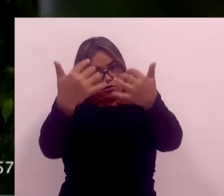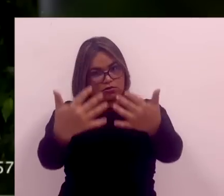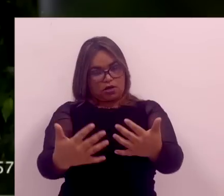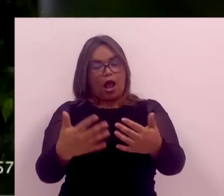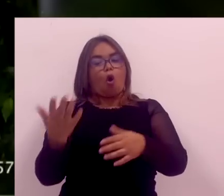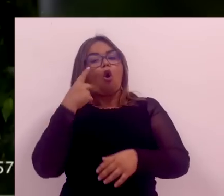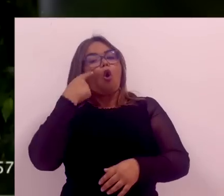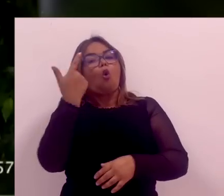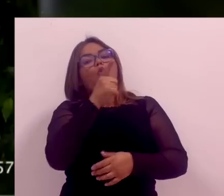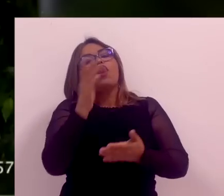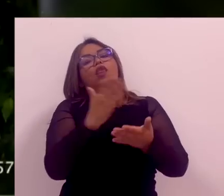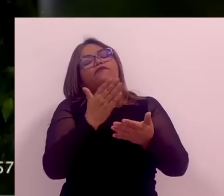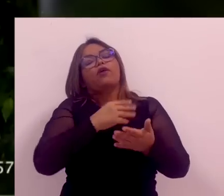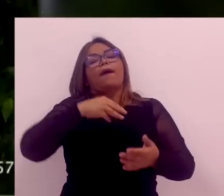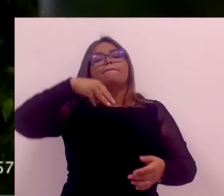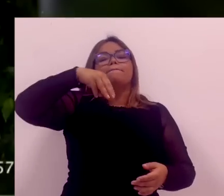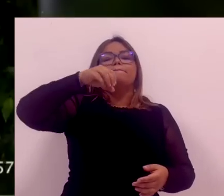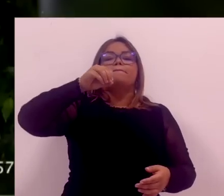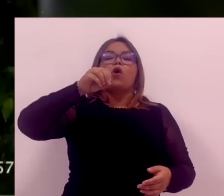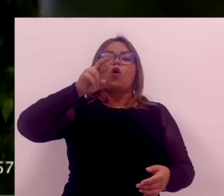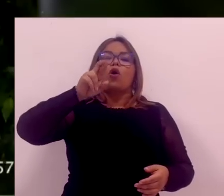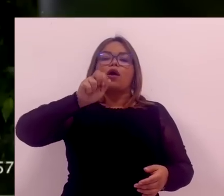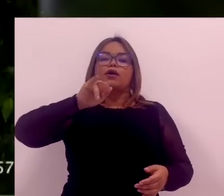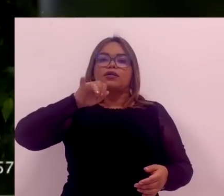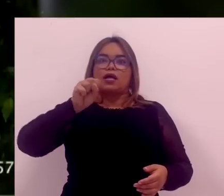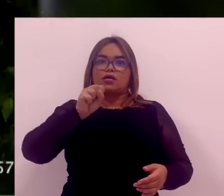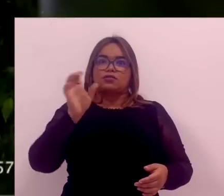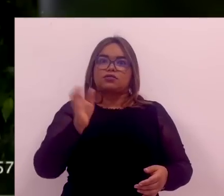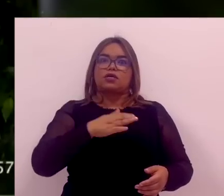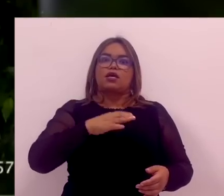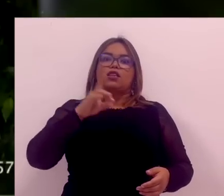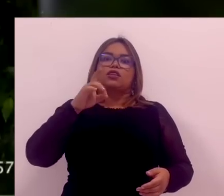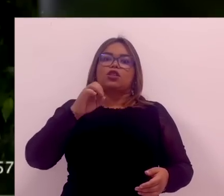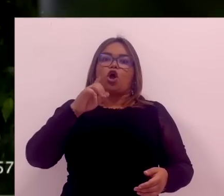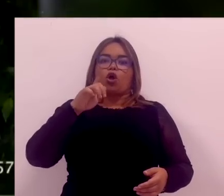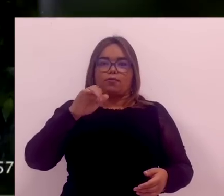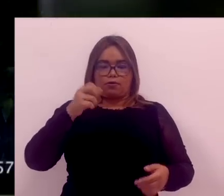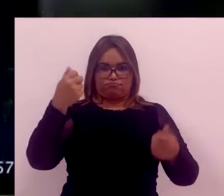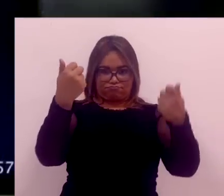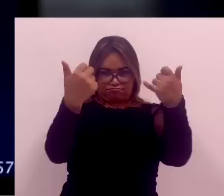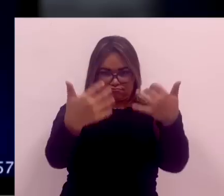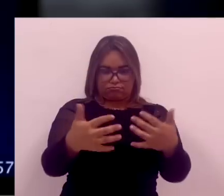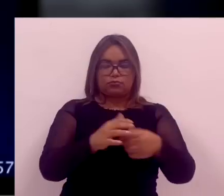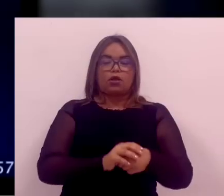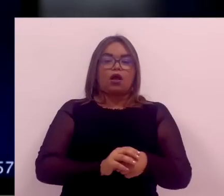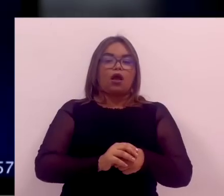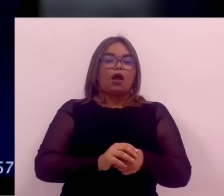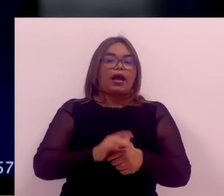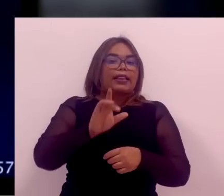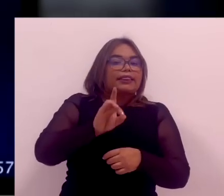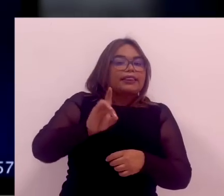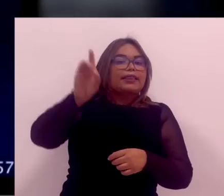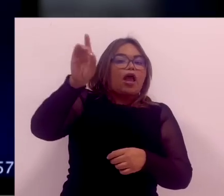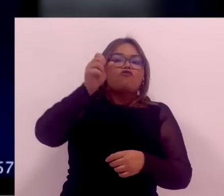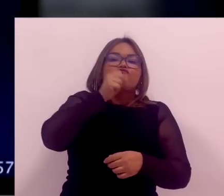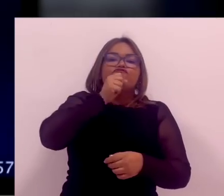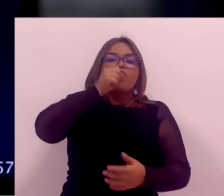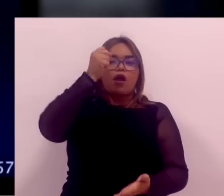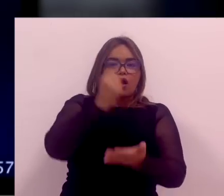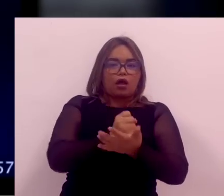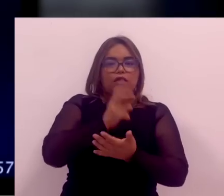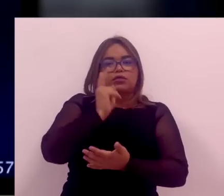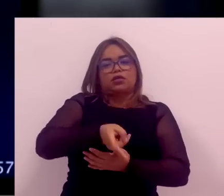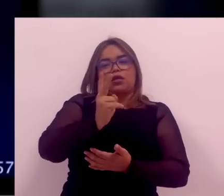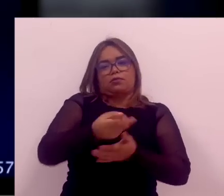nessa fonte Blavatsky, vamos até Morais e Dogma, a fonte maçônica. O Deus do Velho Testamento é